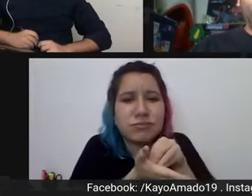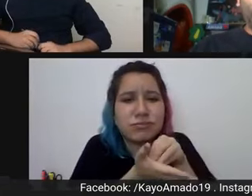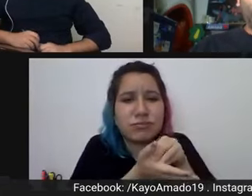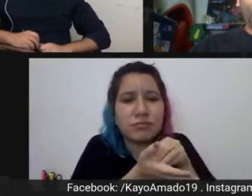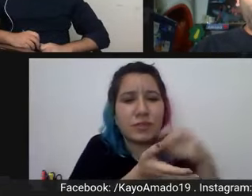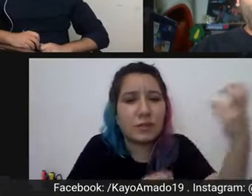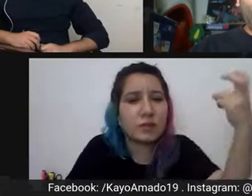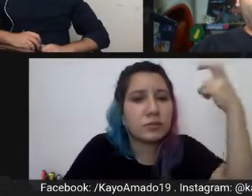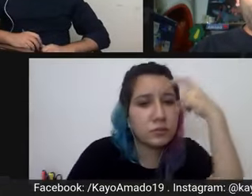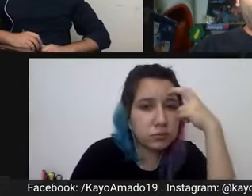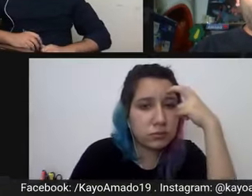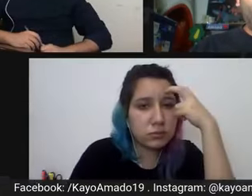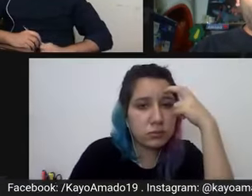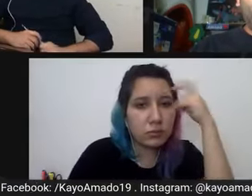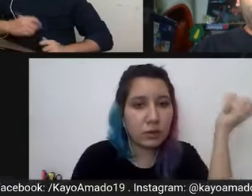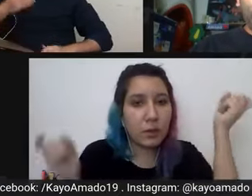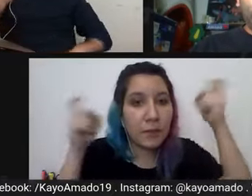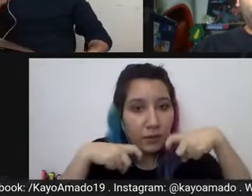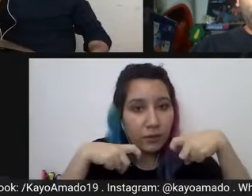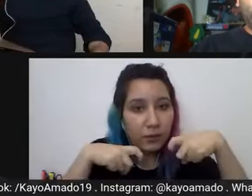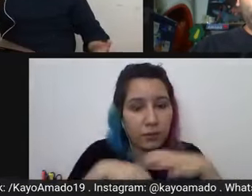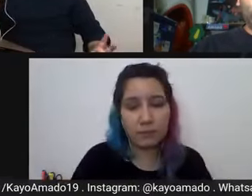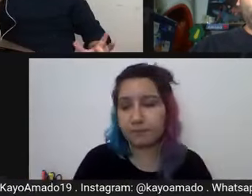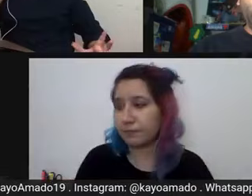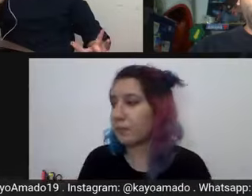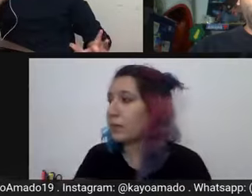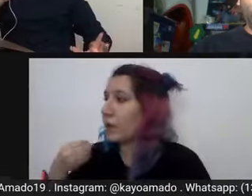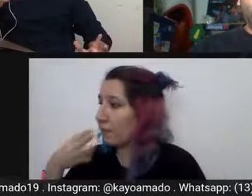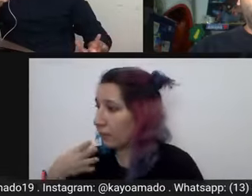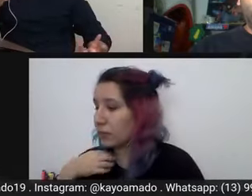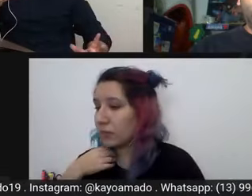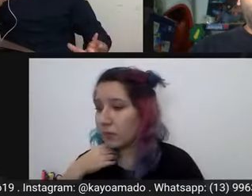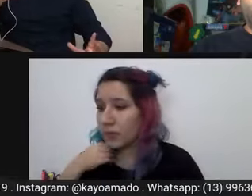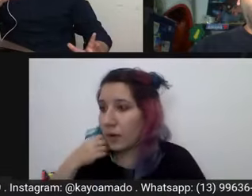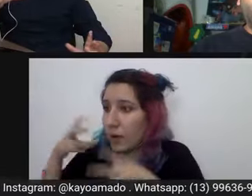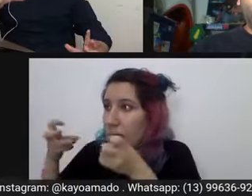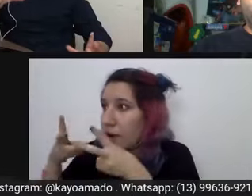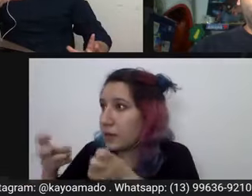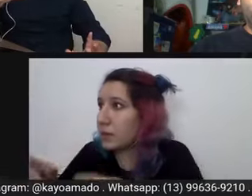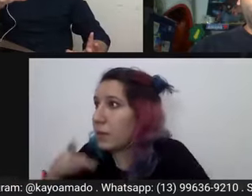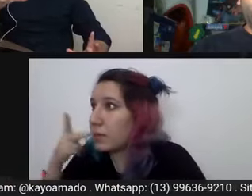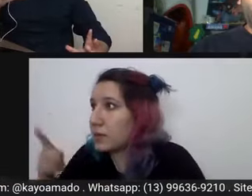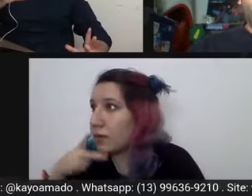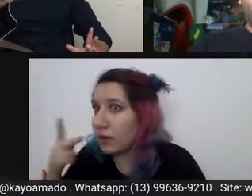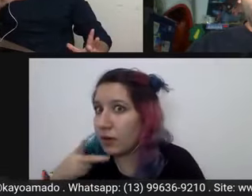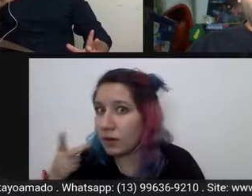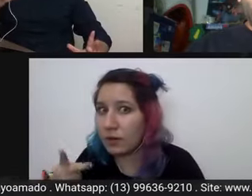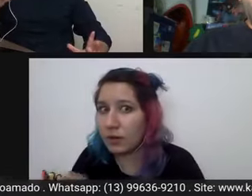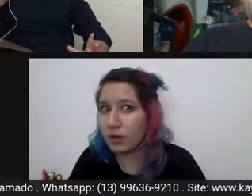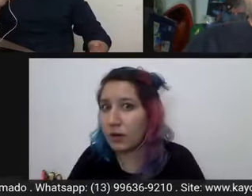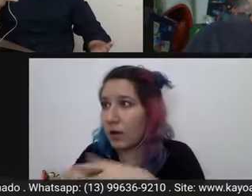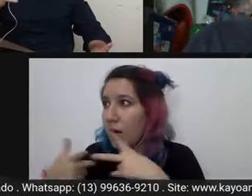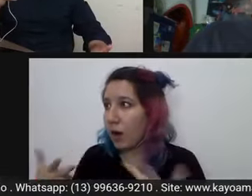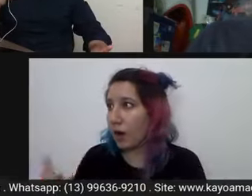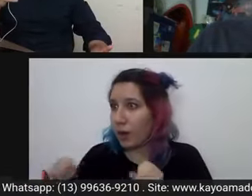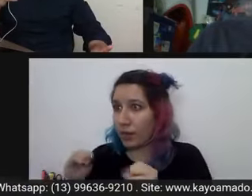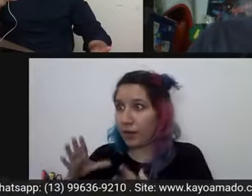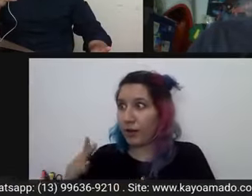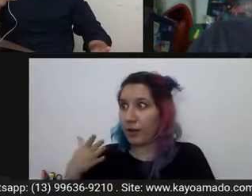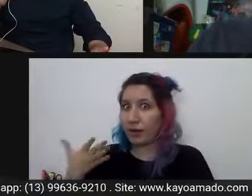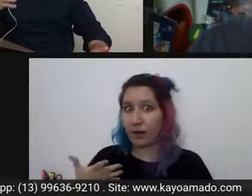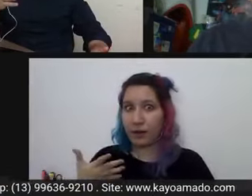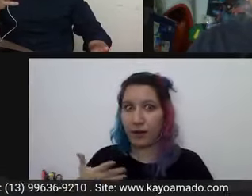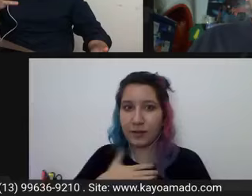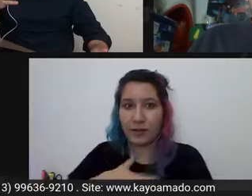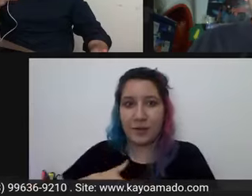estratégico. Legal, muito bom. Renato, te ouvi falar, eu acho que tá deixando todo mundo encantado aqui. Pessoal que está gostando